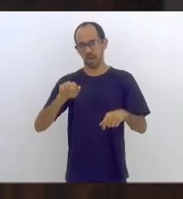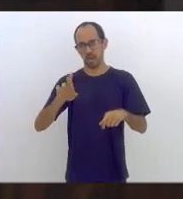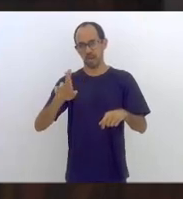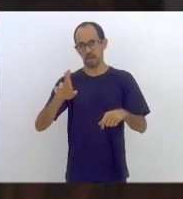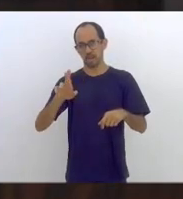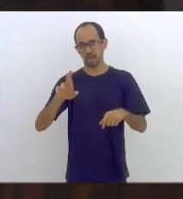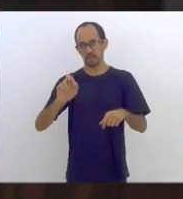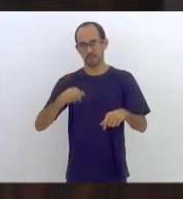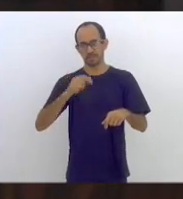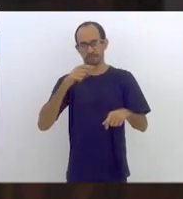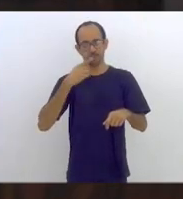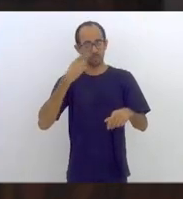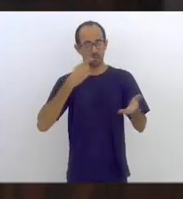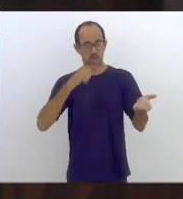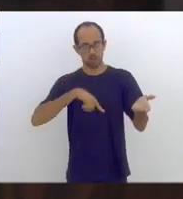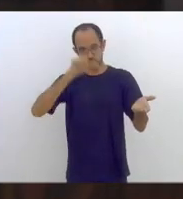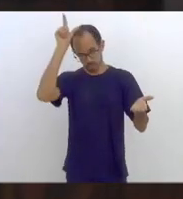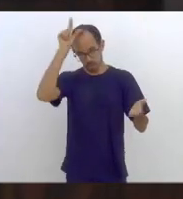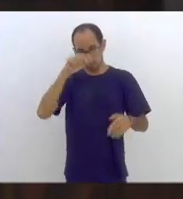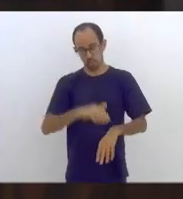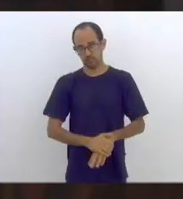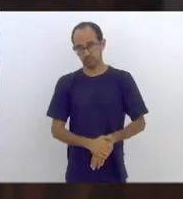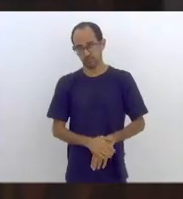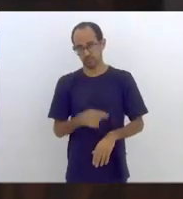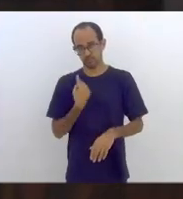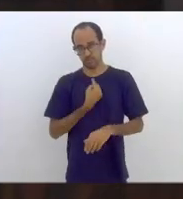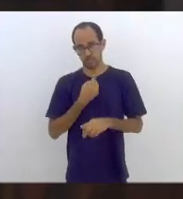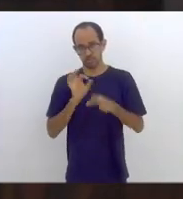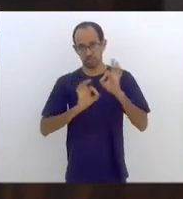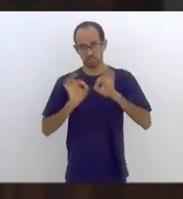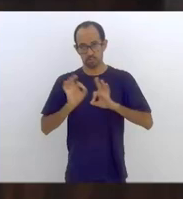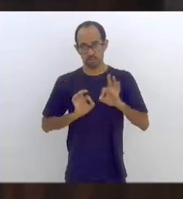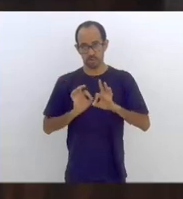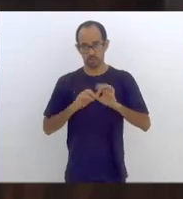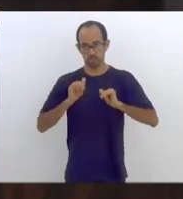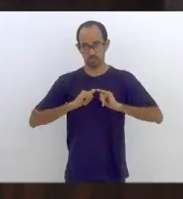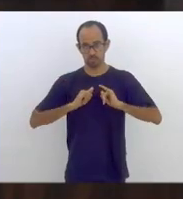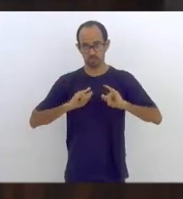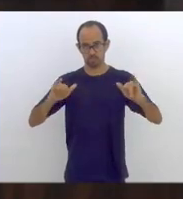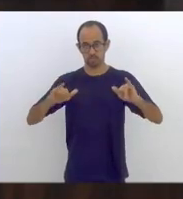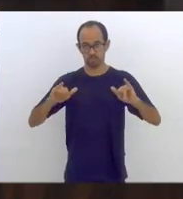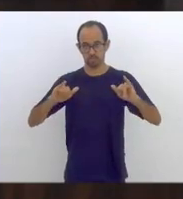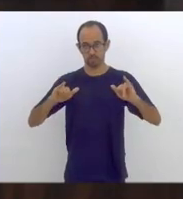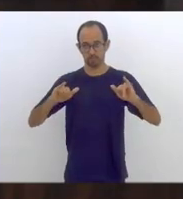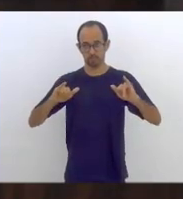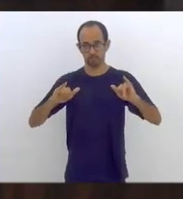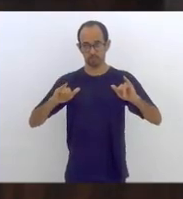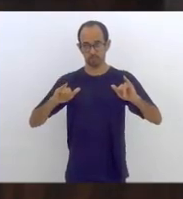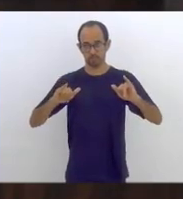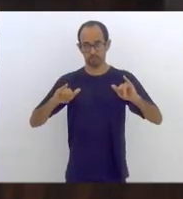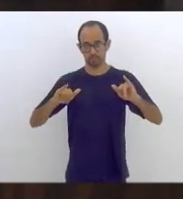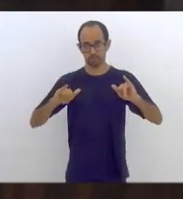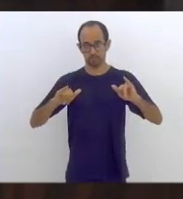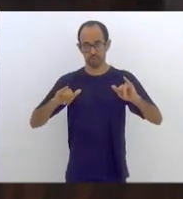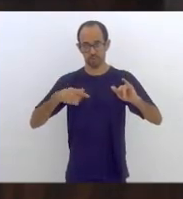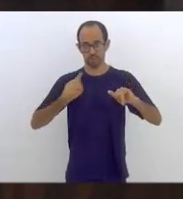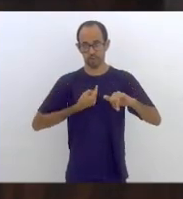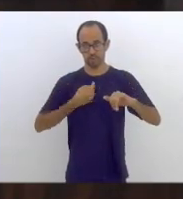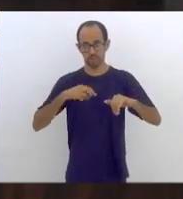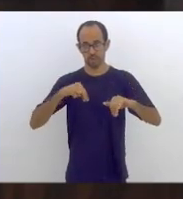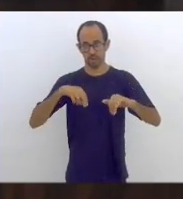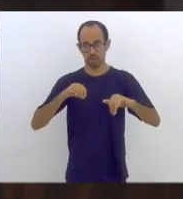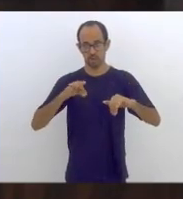Deputado Luiz nós estamos preparando o lançamento da nossa nota técnica do